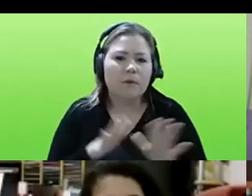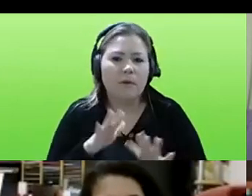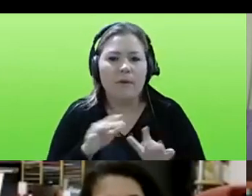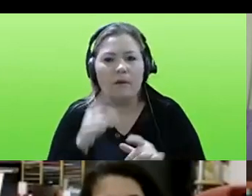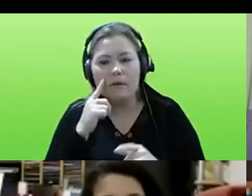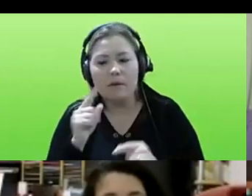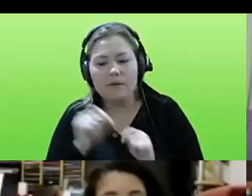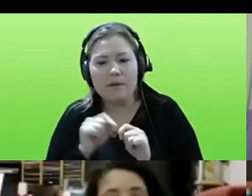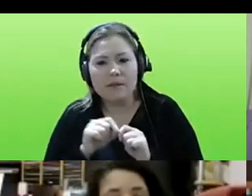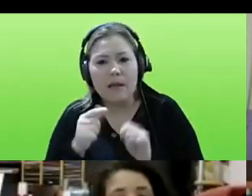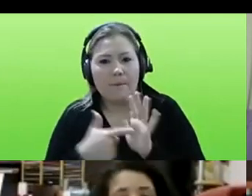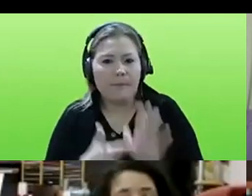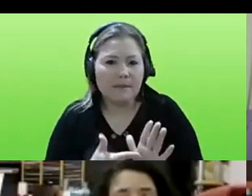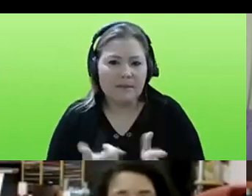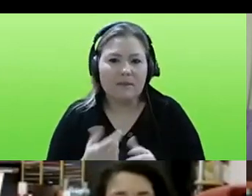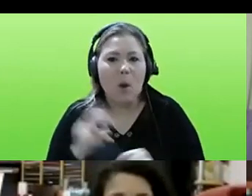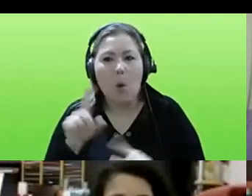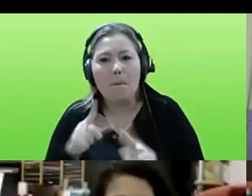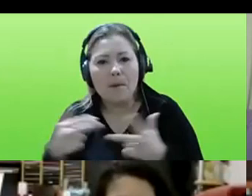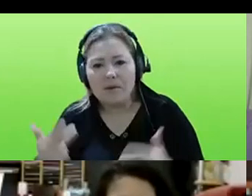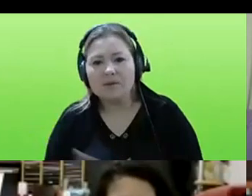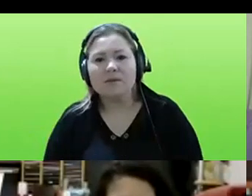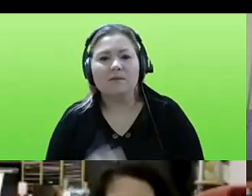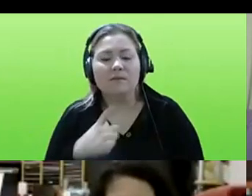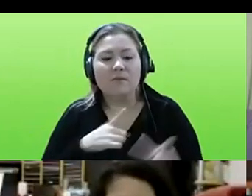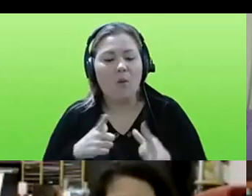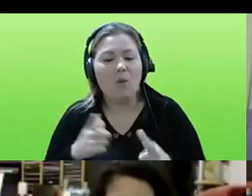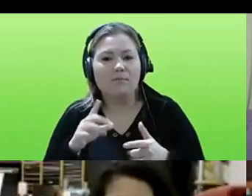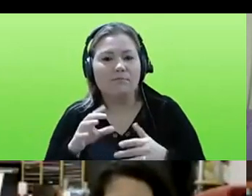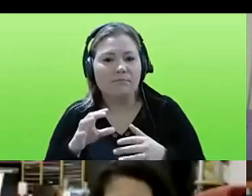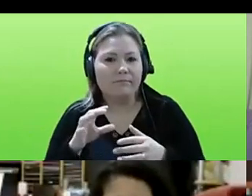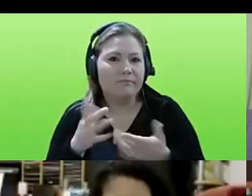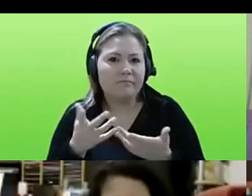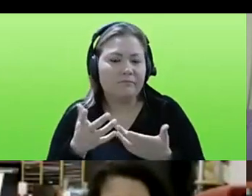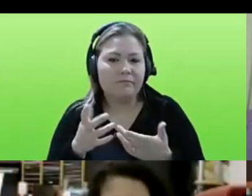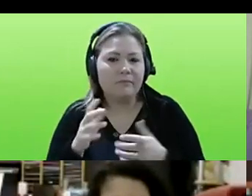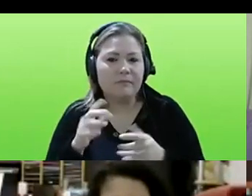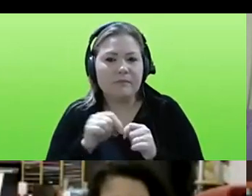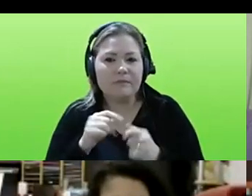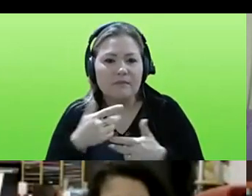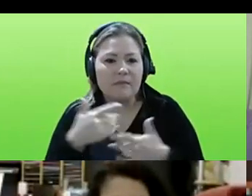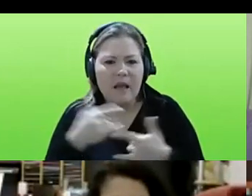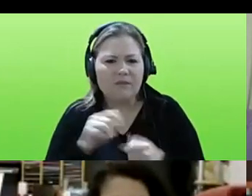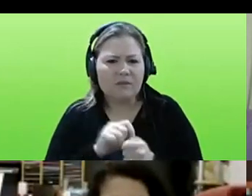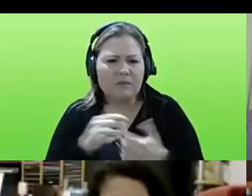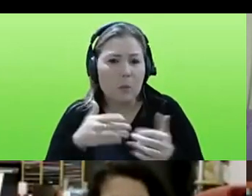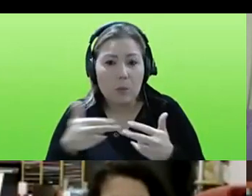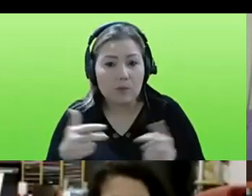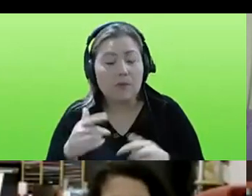faça uma apresentação, alguma coisa, ter alguma interlocução, fazer uma live, alguma coisa. Isso é possível. Eu